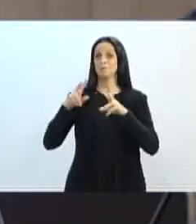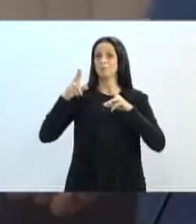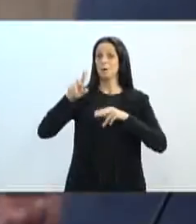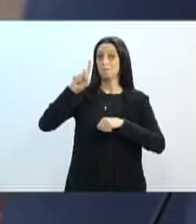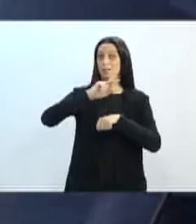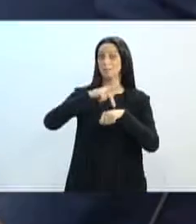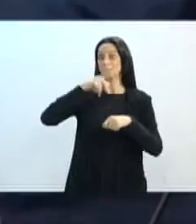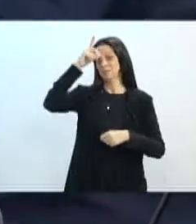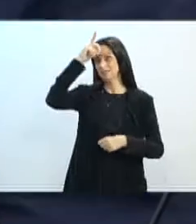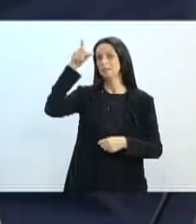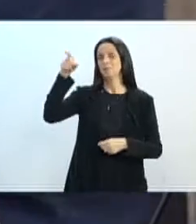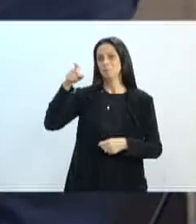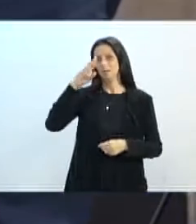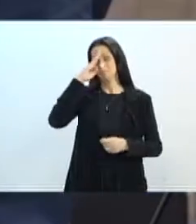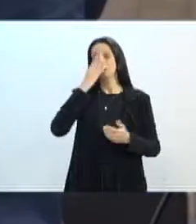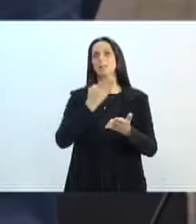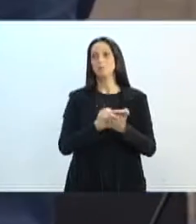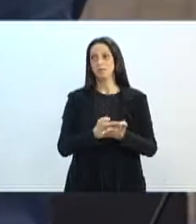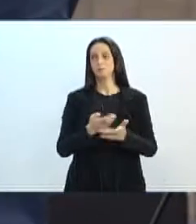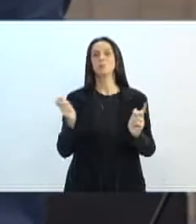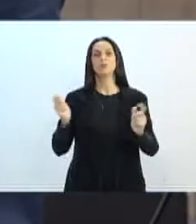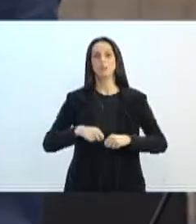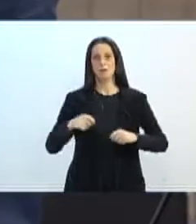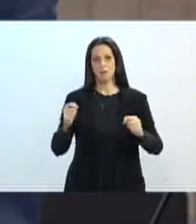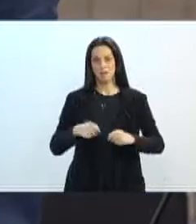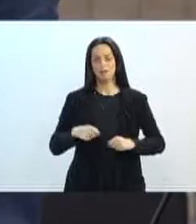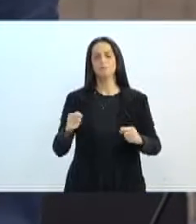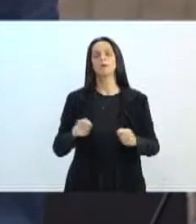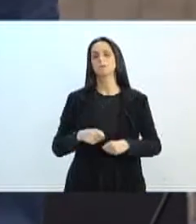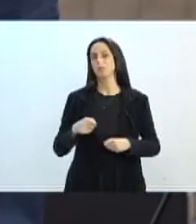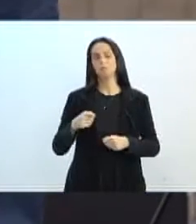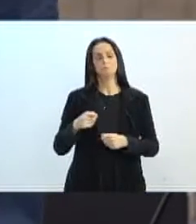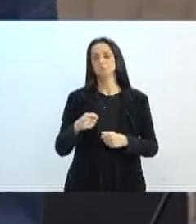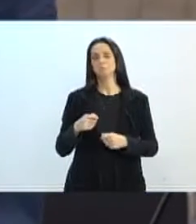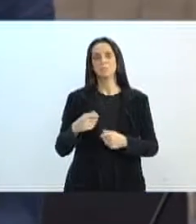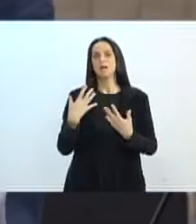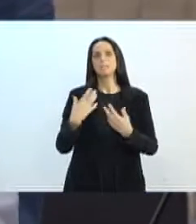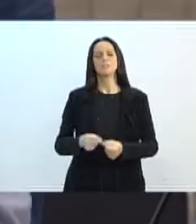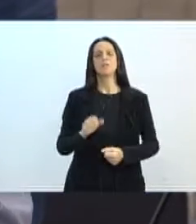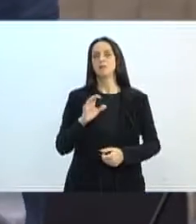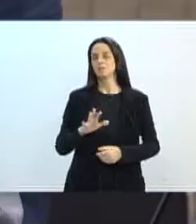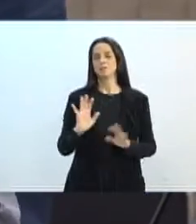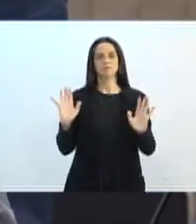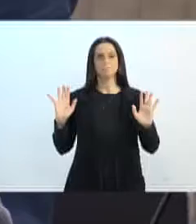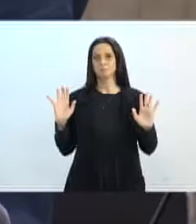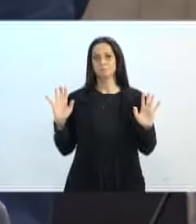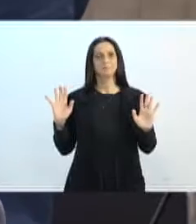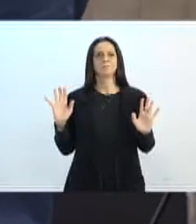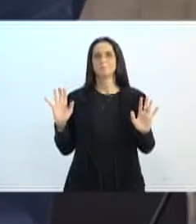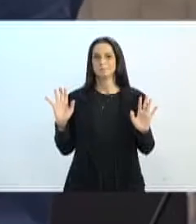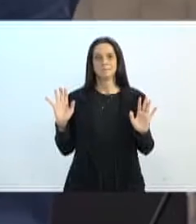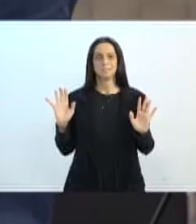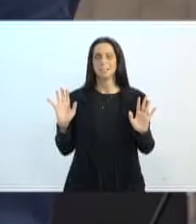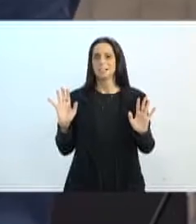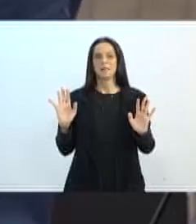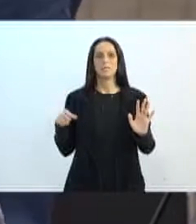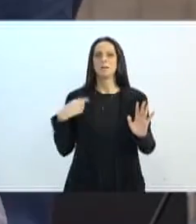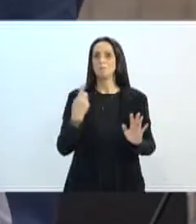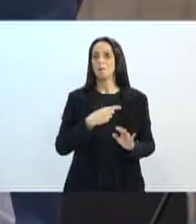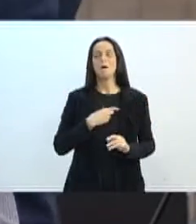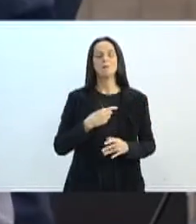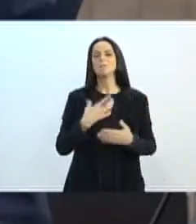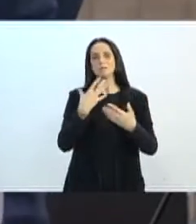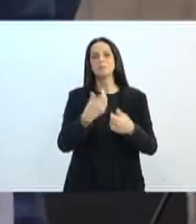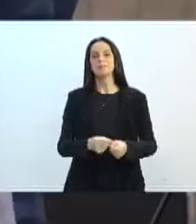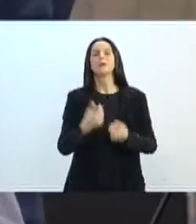Alemanha, com certeza nós não nos importaríamos, e nem o cidadão lá fora se importaria em subsidiar, não se importaria